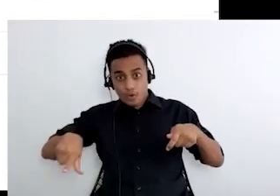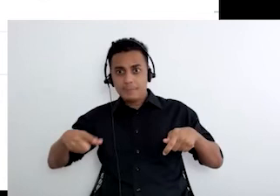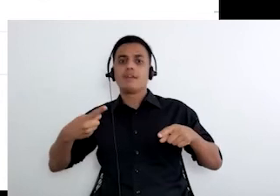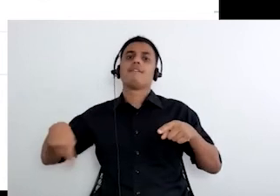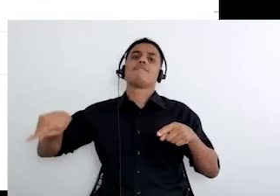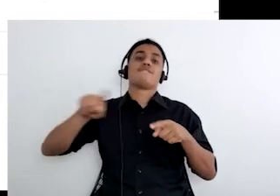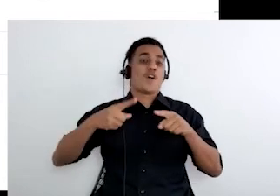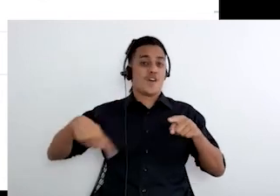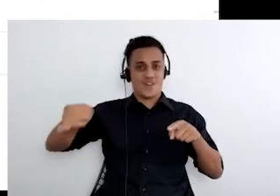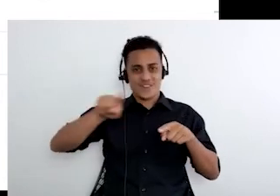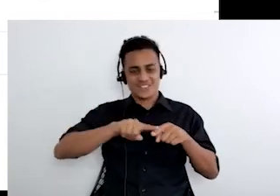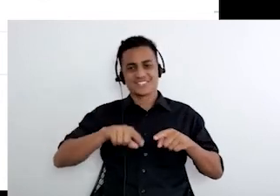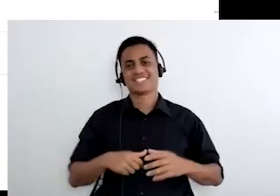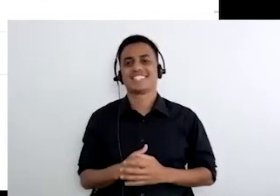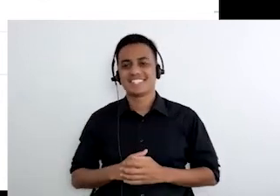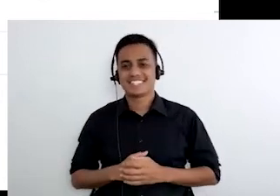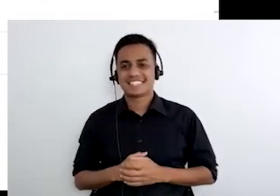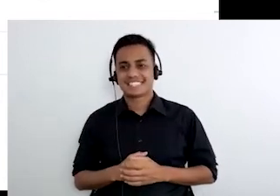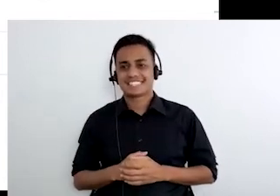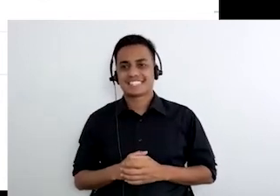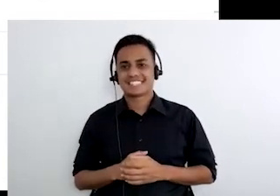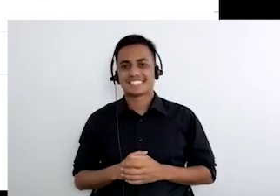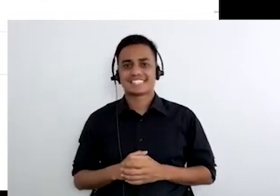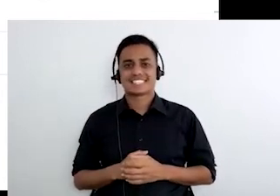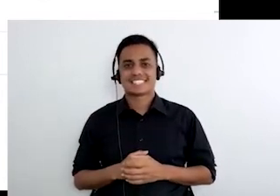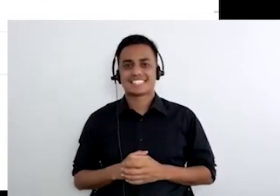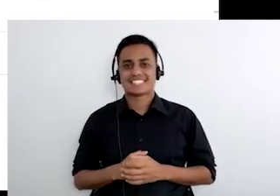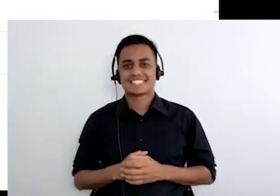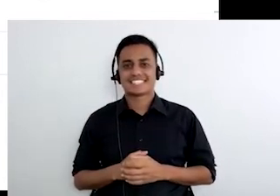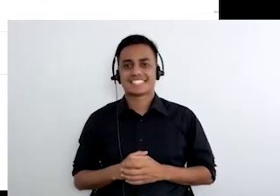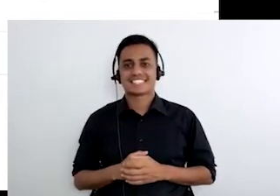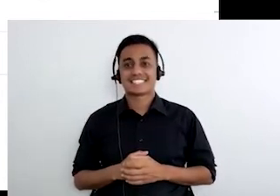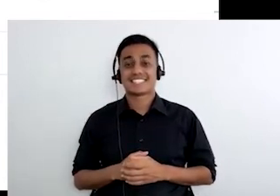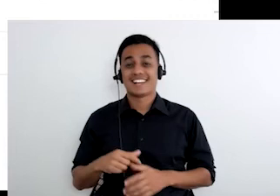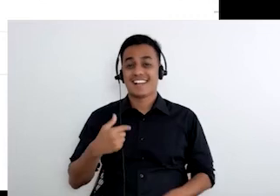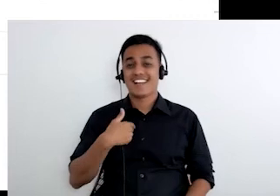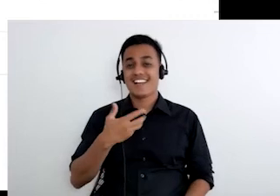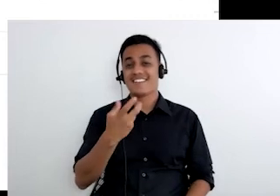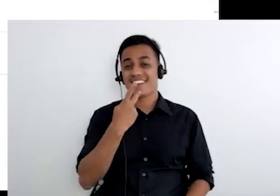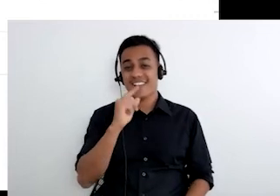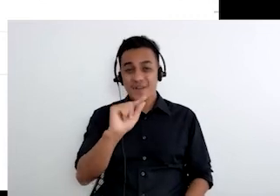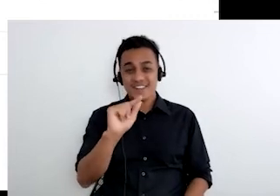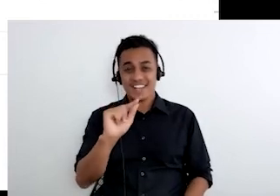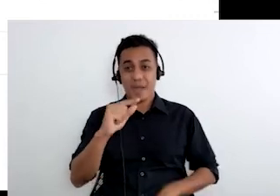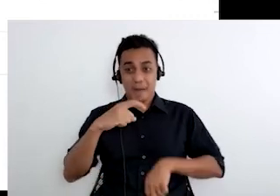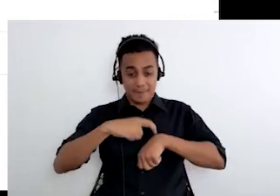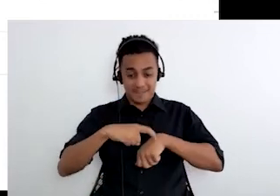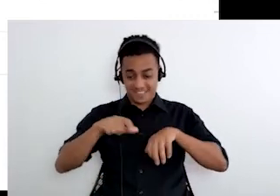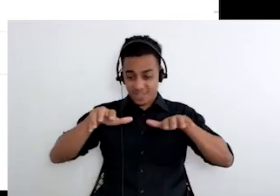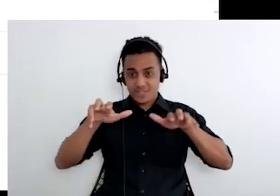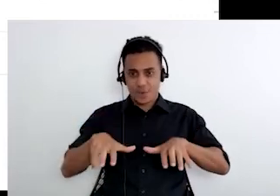vou repetir a nota. E eu posso dizer que na hora de tocar a nota, espera